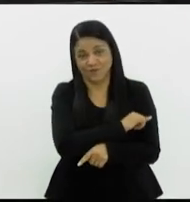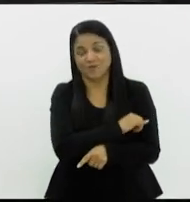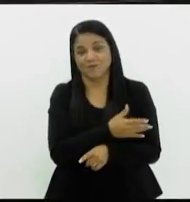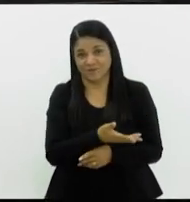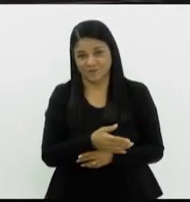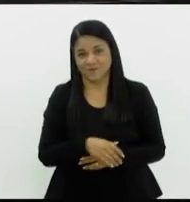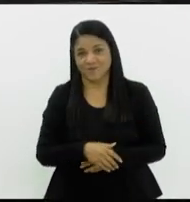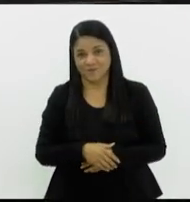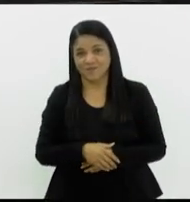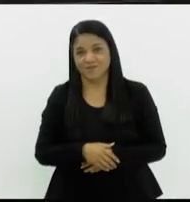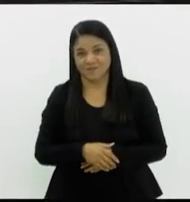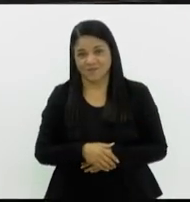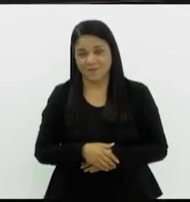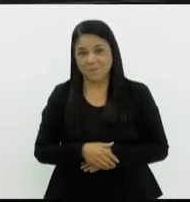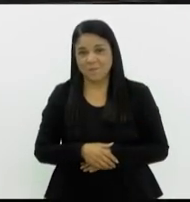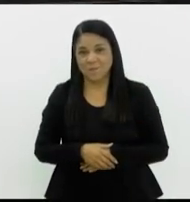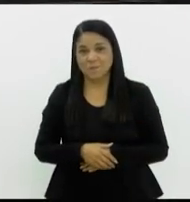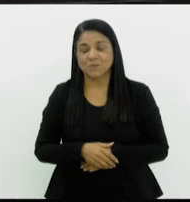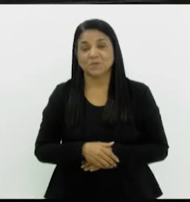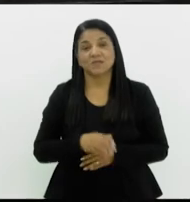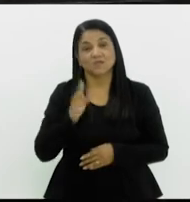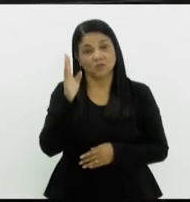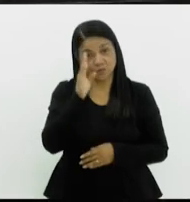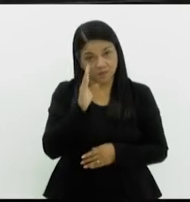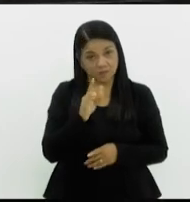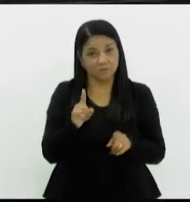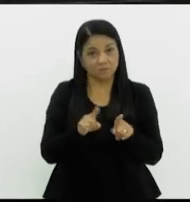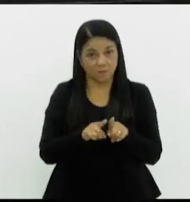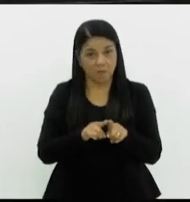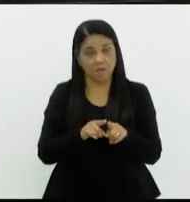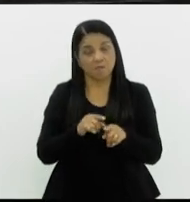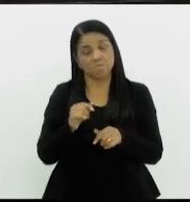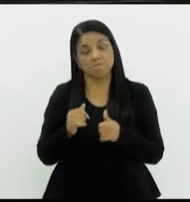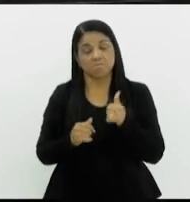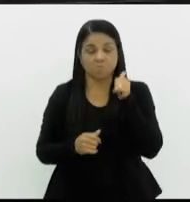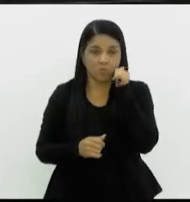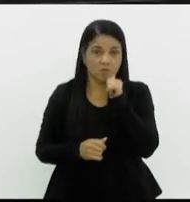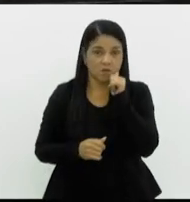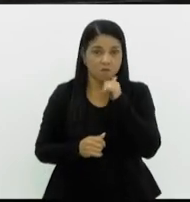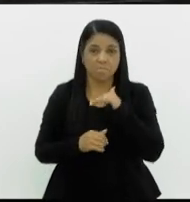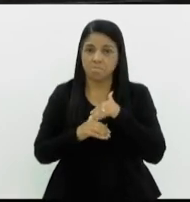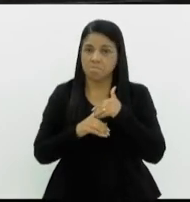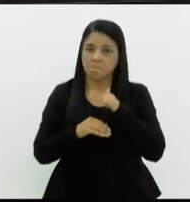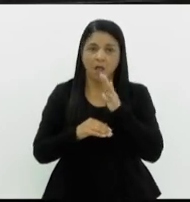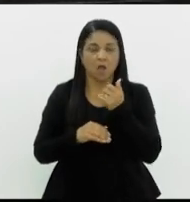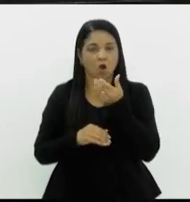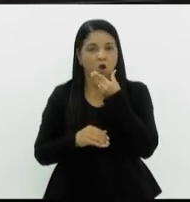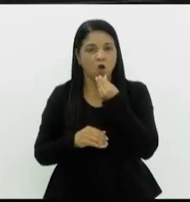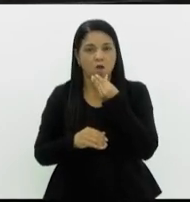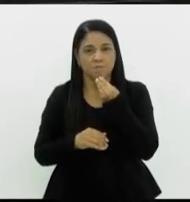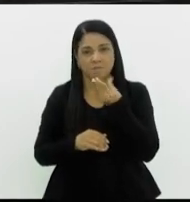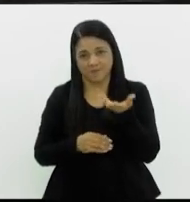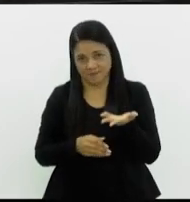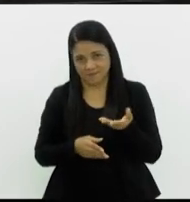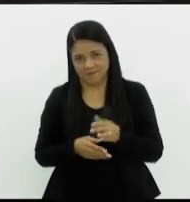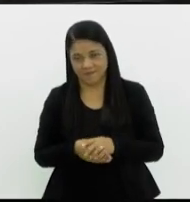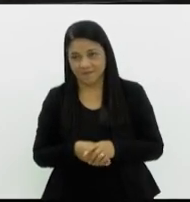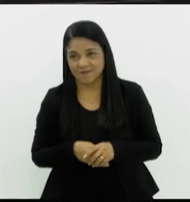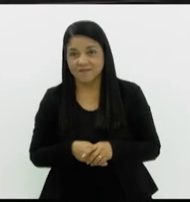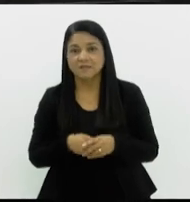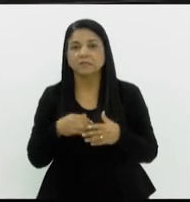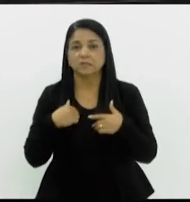da população do Brasil. Então, nesse sentido, a gente não está, obviamente, legislando em causa própria, a gente